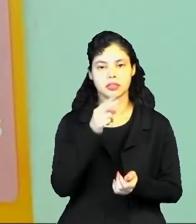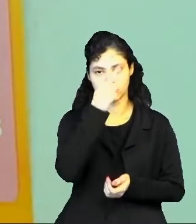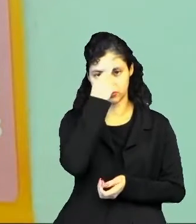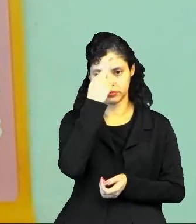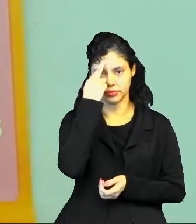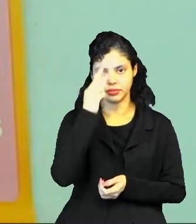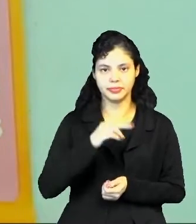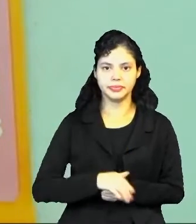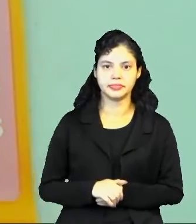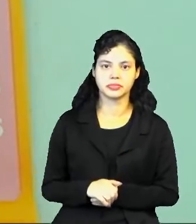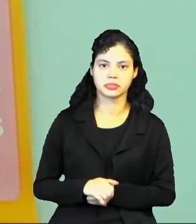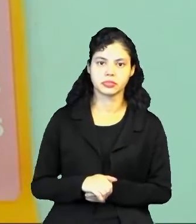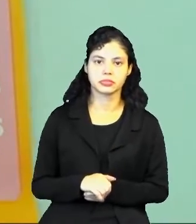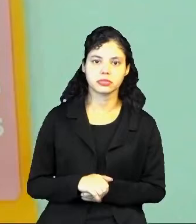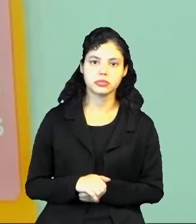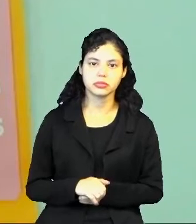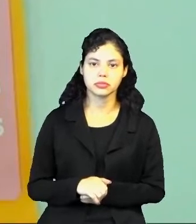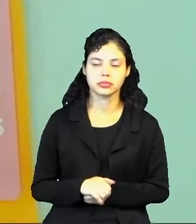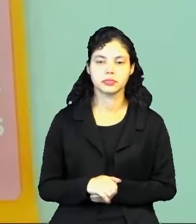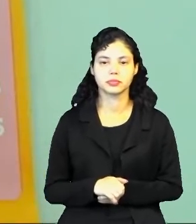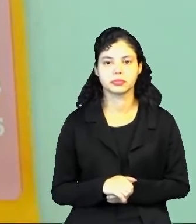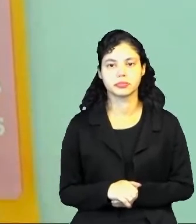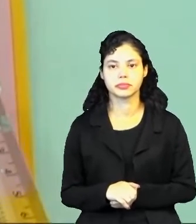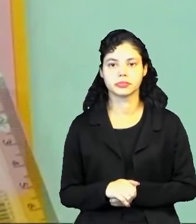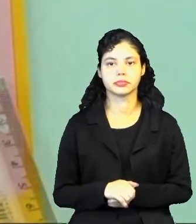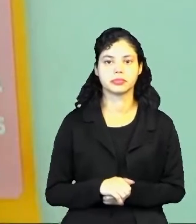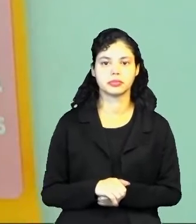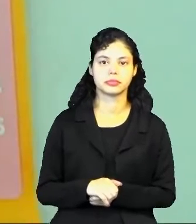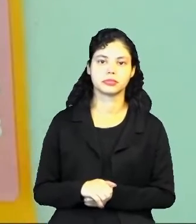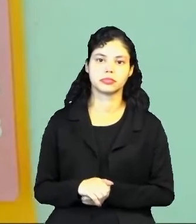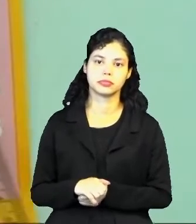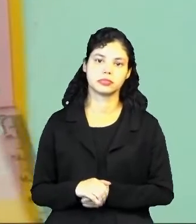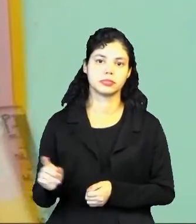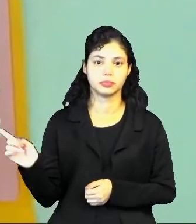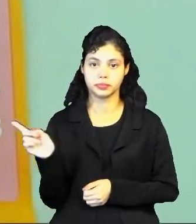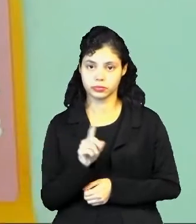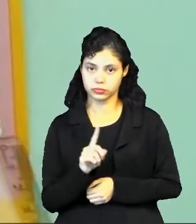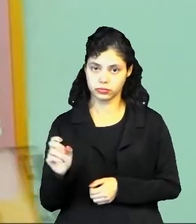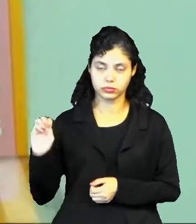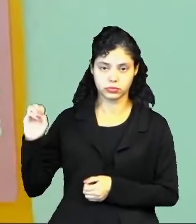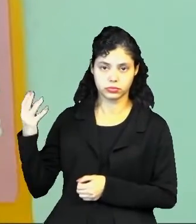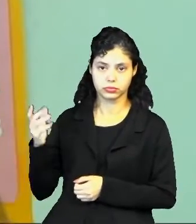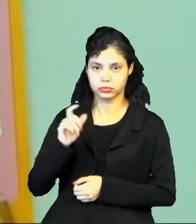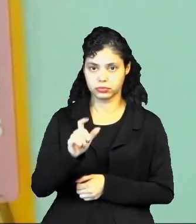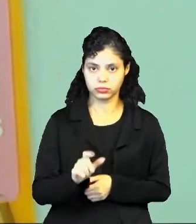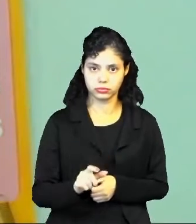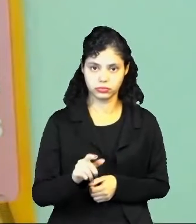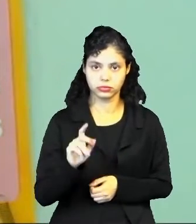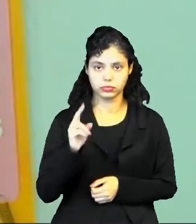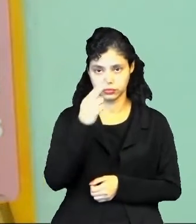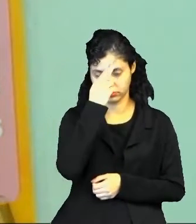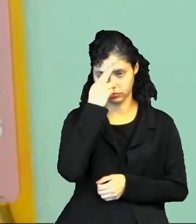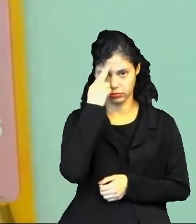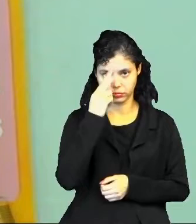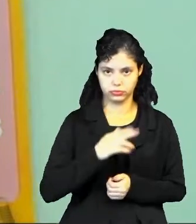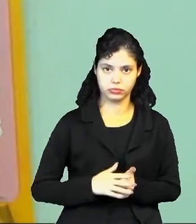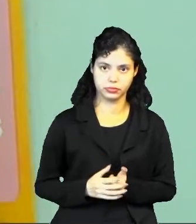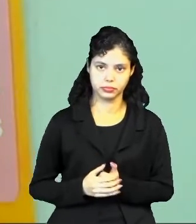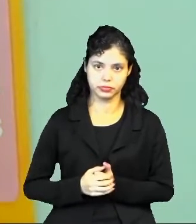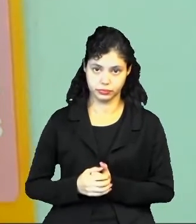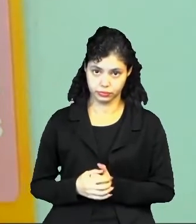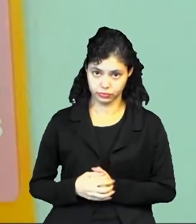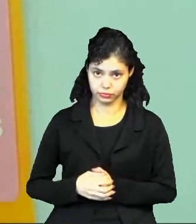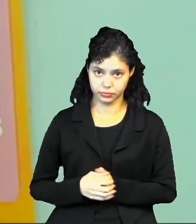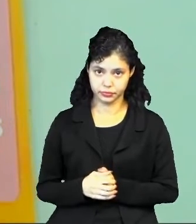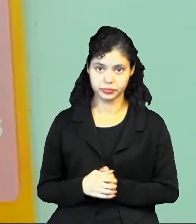seja, eles compõem junto aos principais a história. Ou D. Eles não correspondem a personagens de histórias. Então,